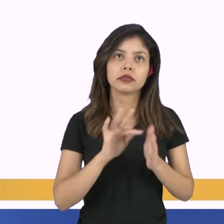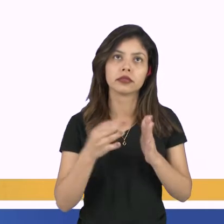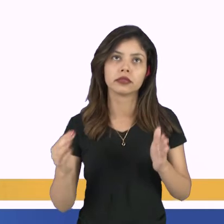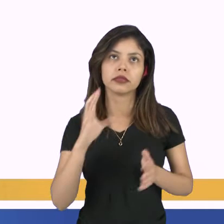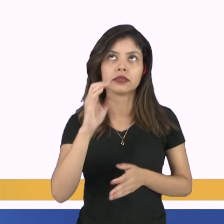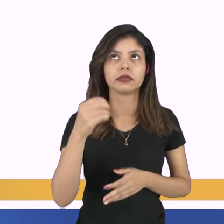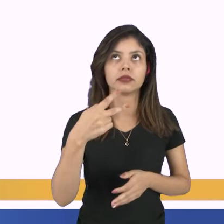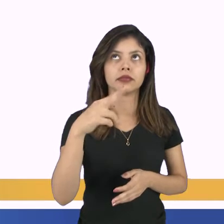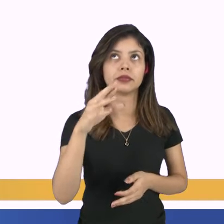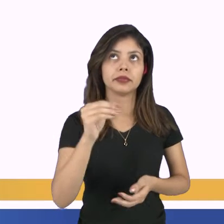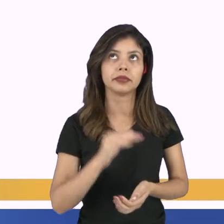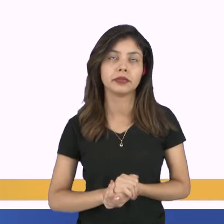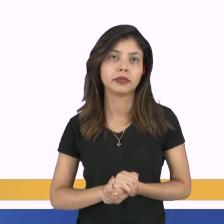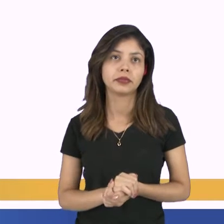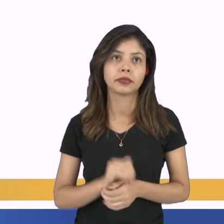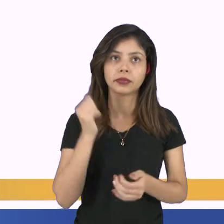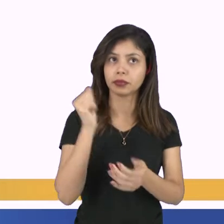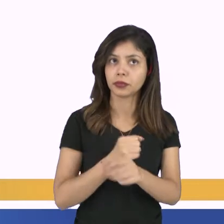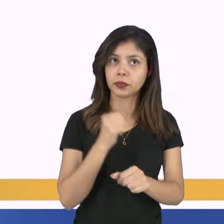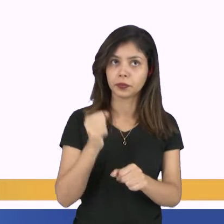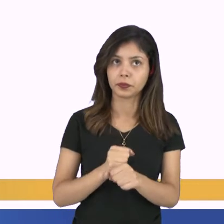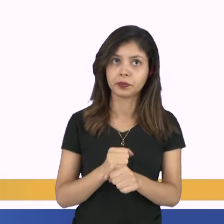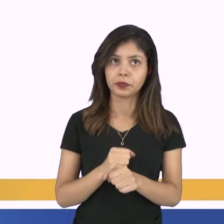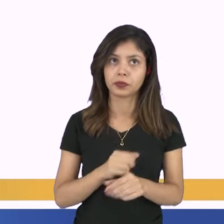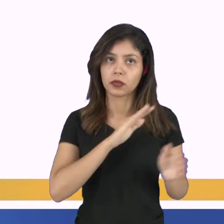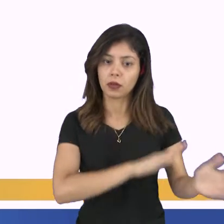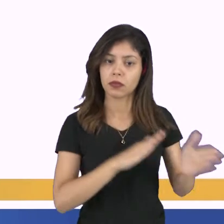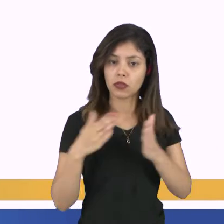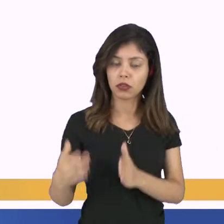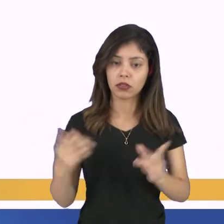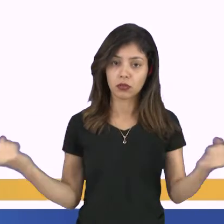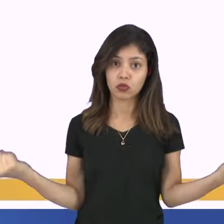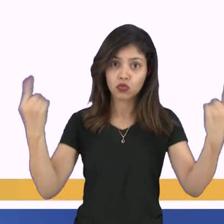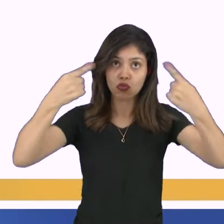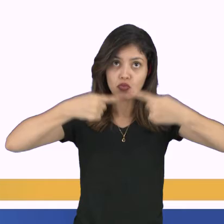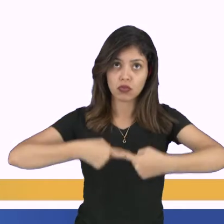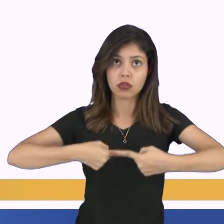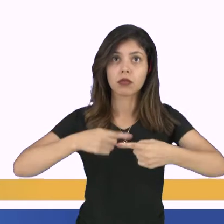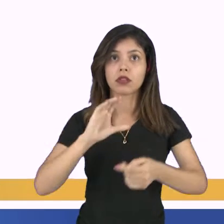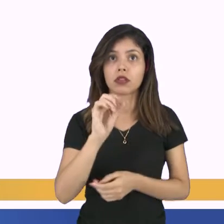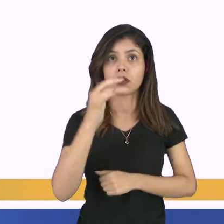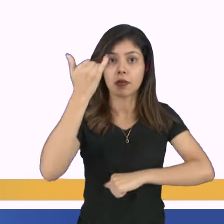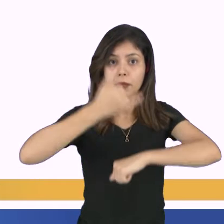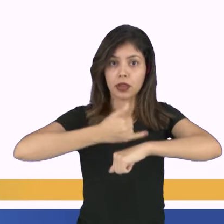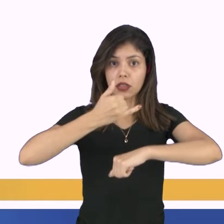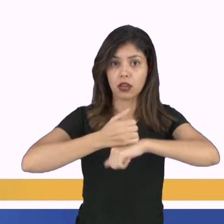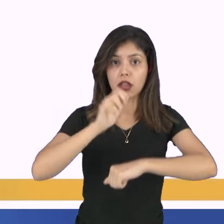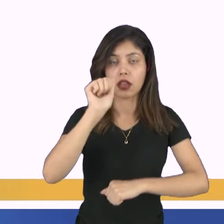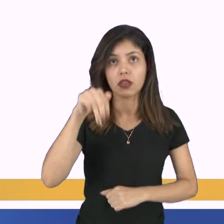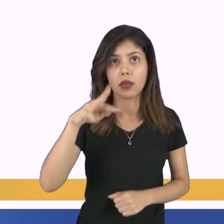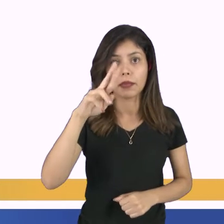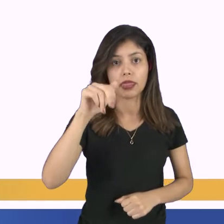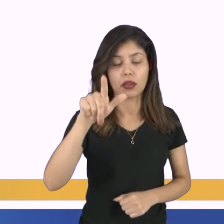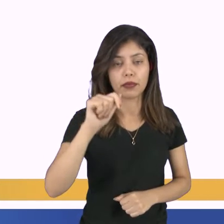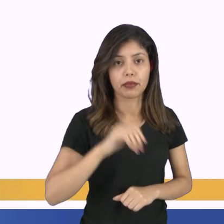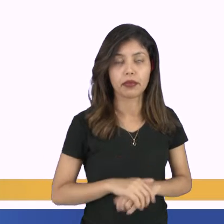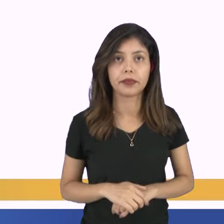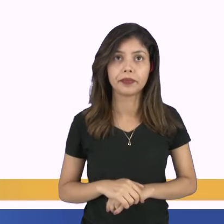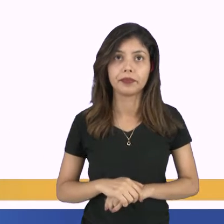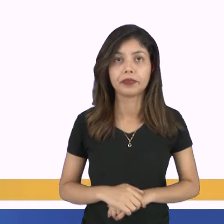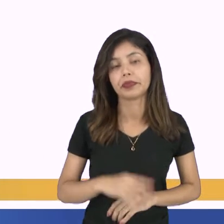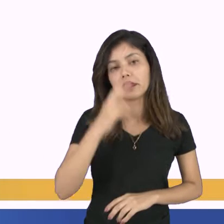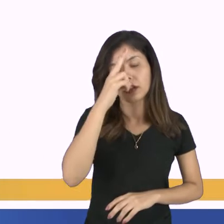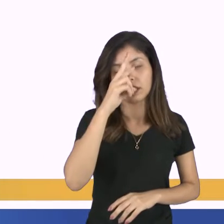do composto é construída a partir do cruzamento das cargas do metal e do ametal.